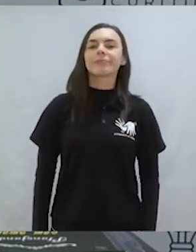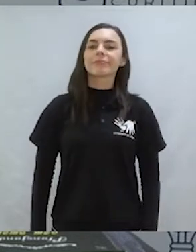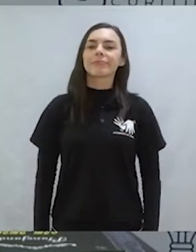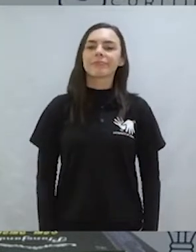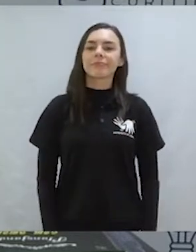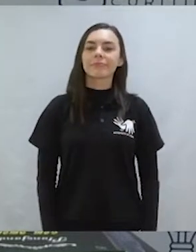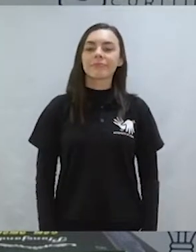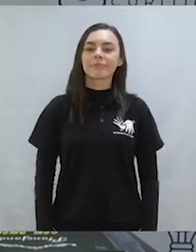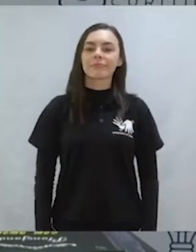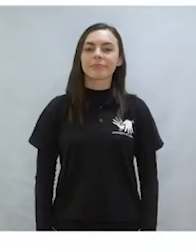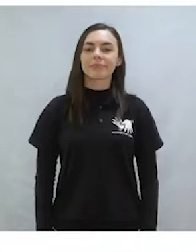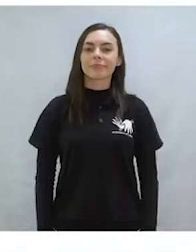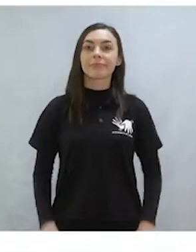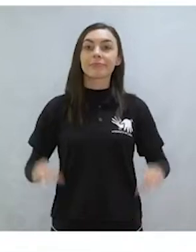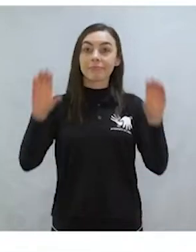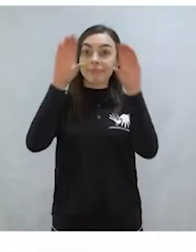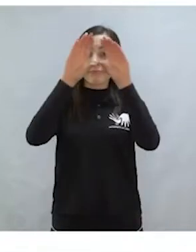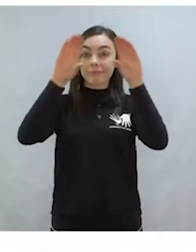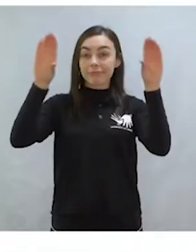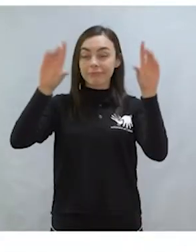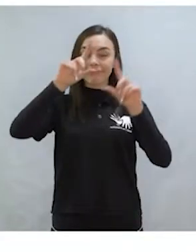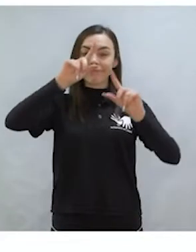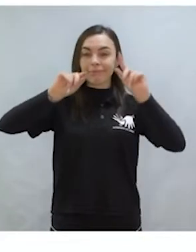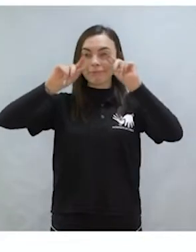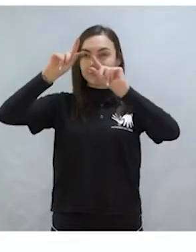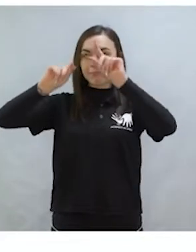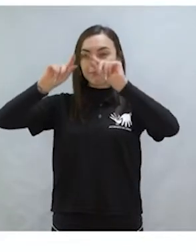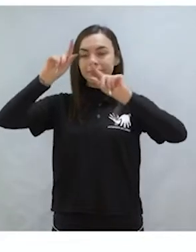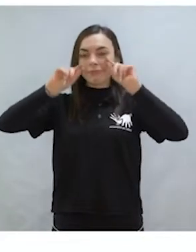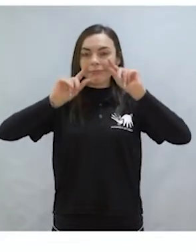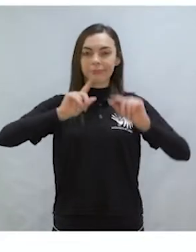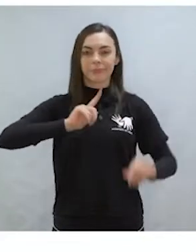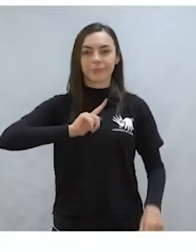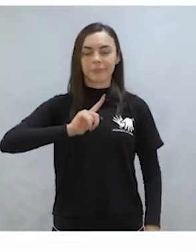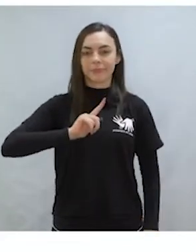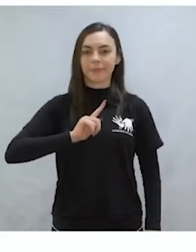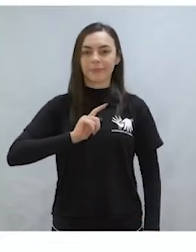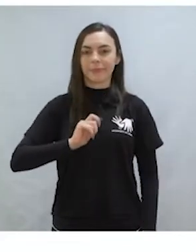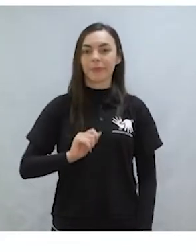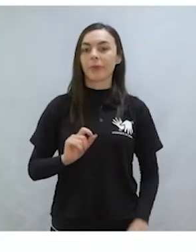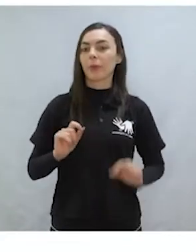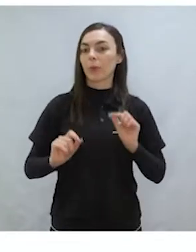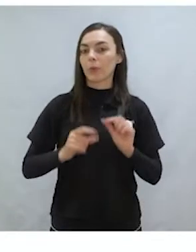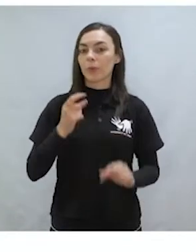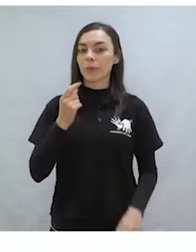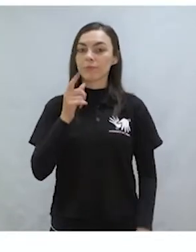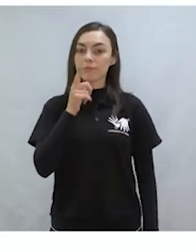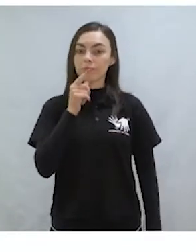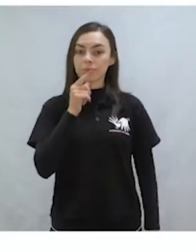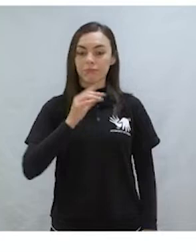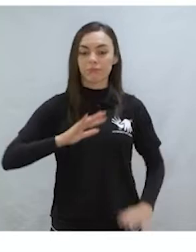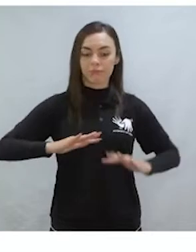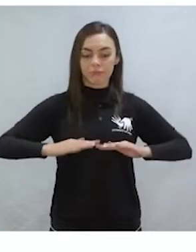tentar? Olhem lá. As estrelas nascem no céu. As